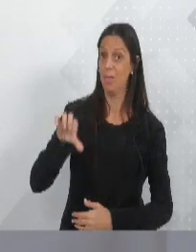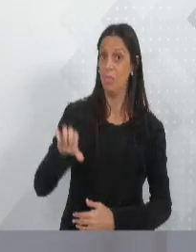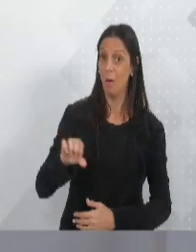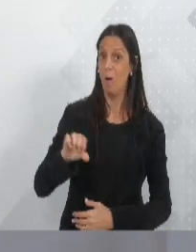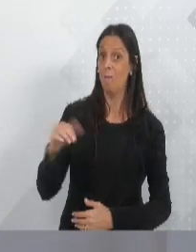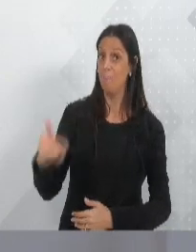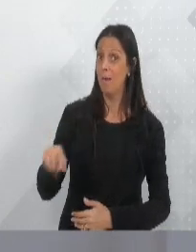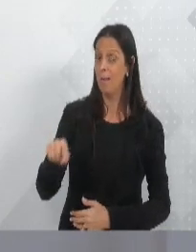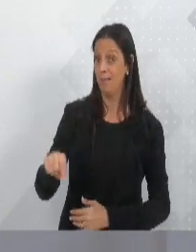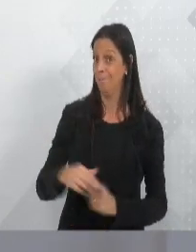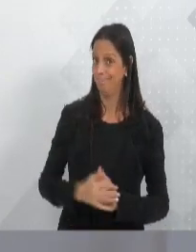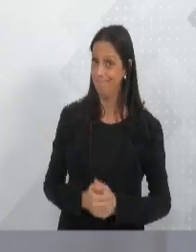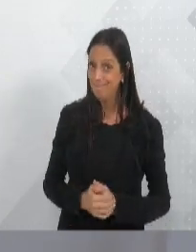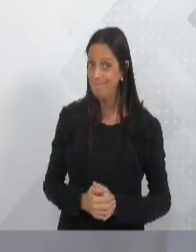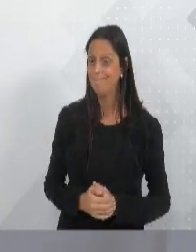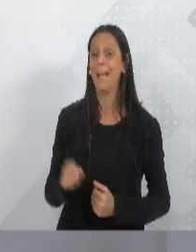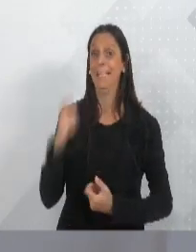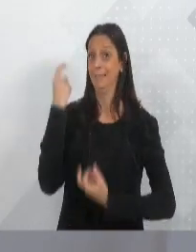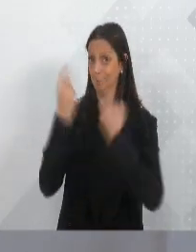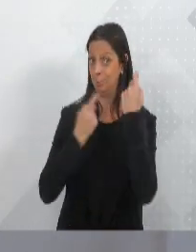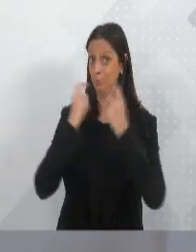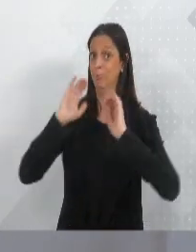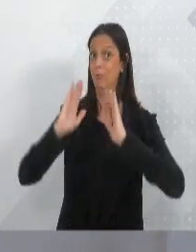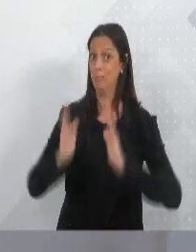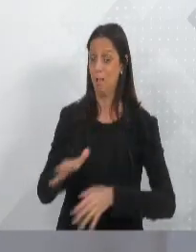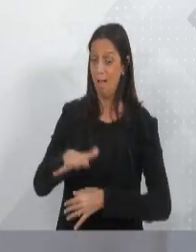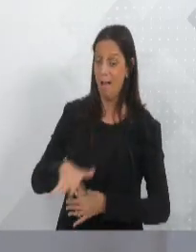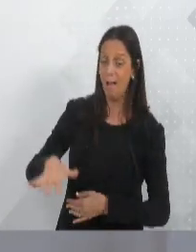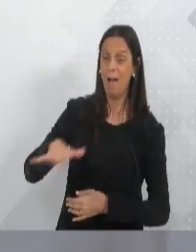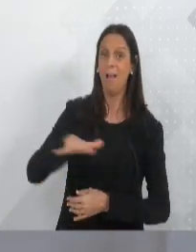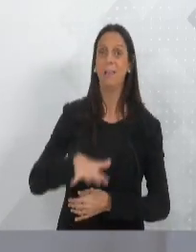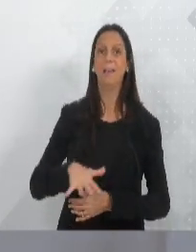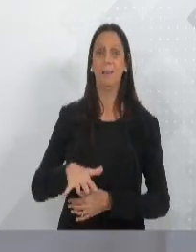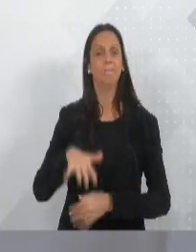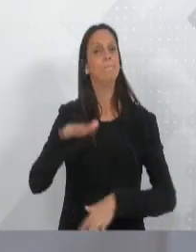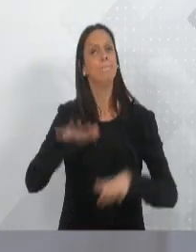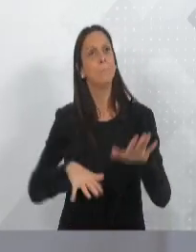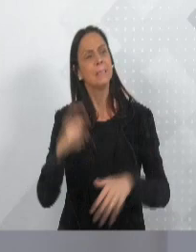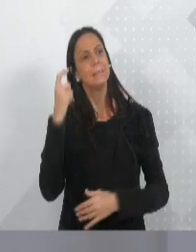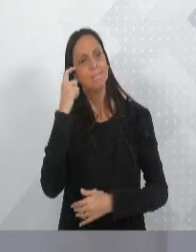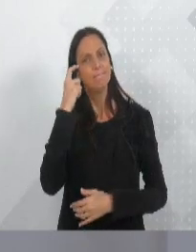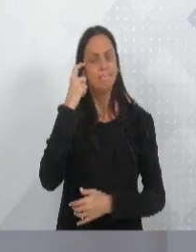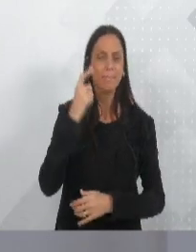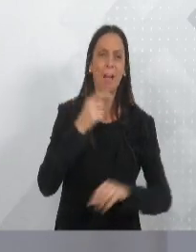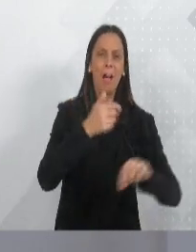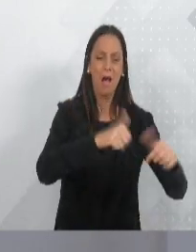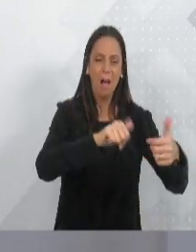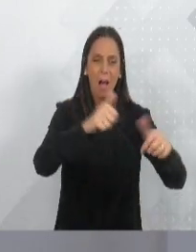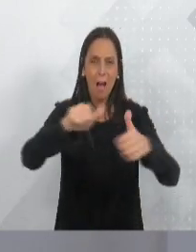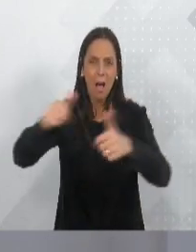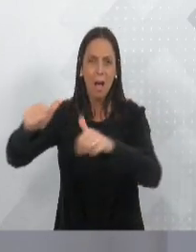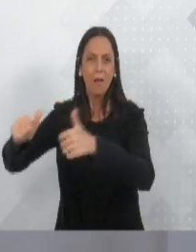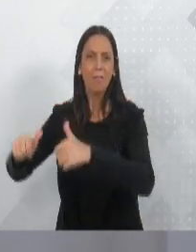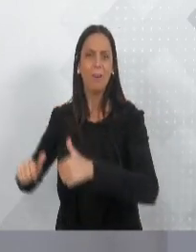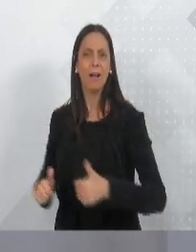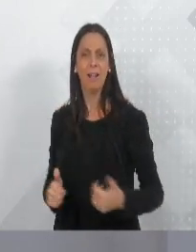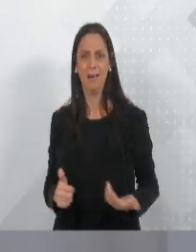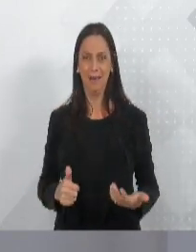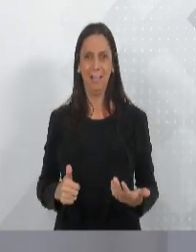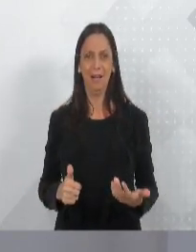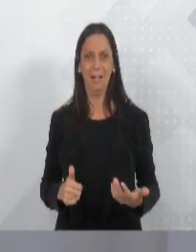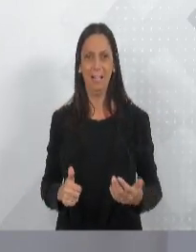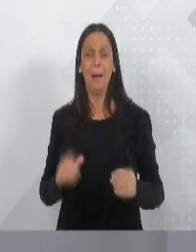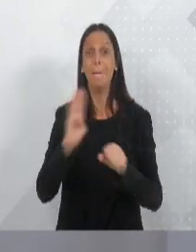bacia hidrográfica senhores vereadores Talvez seja necessário a gente começar a avaliar o nível de outras bacias aqui da nossa